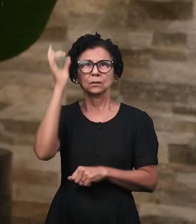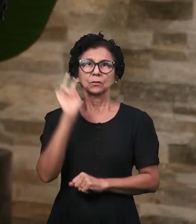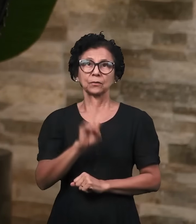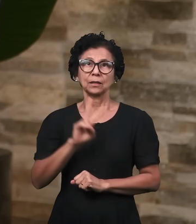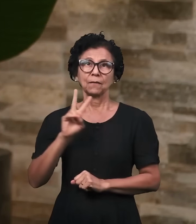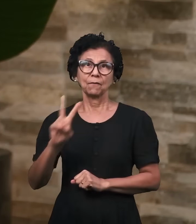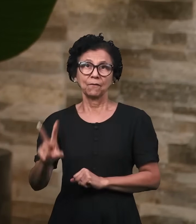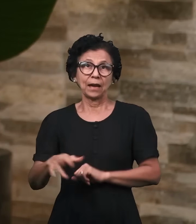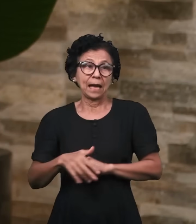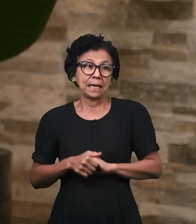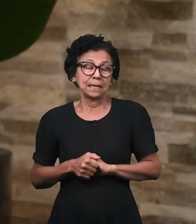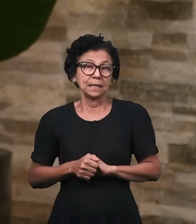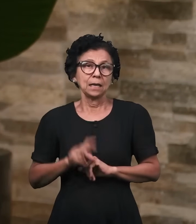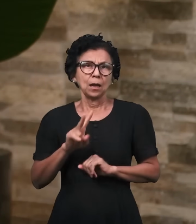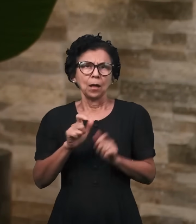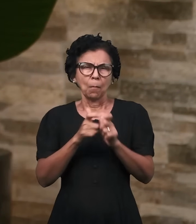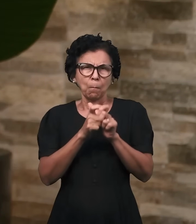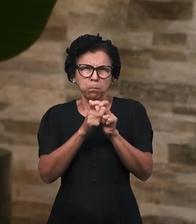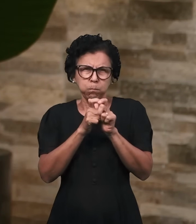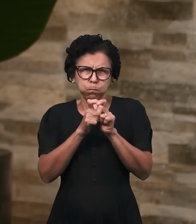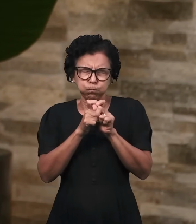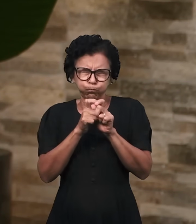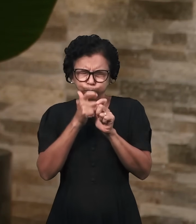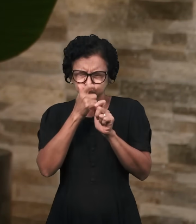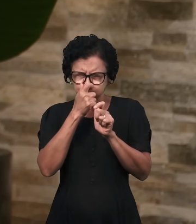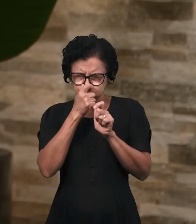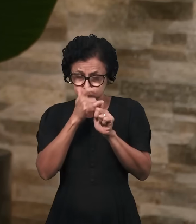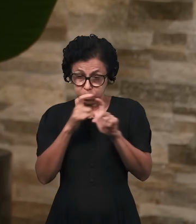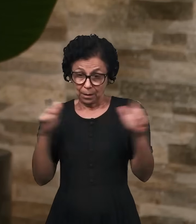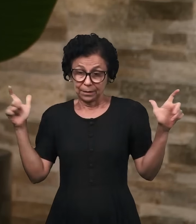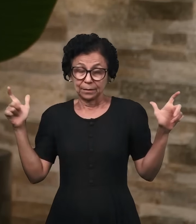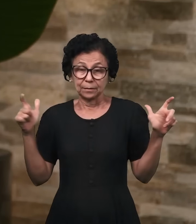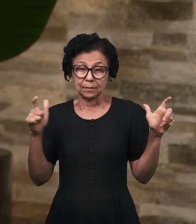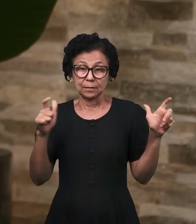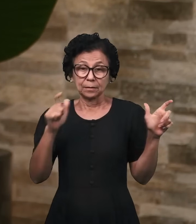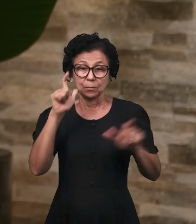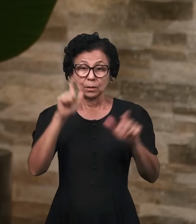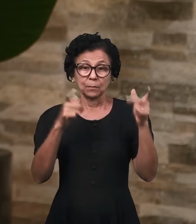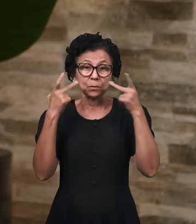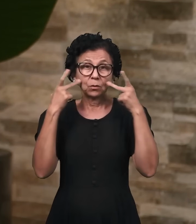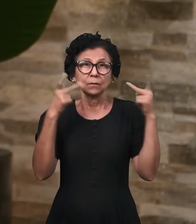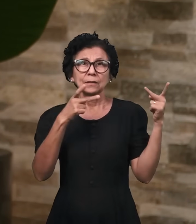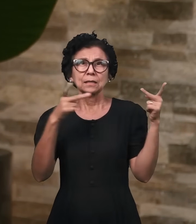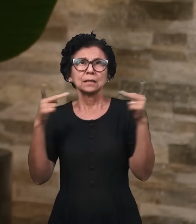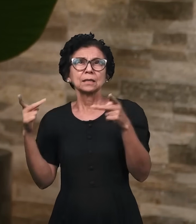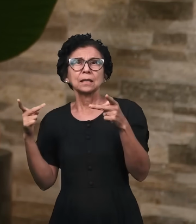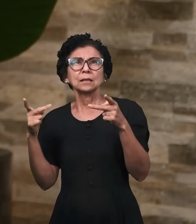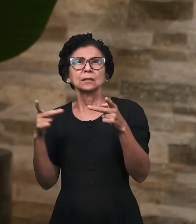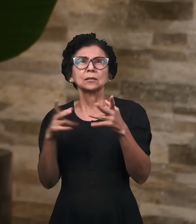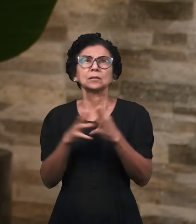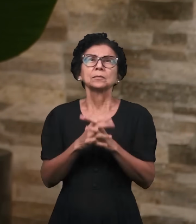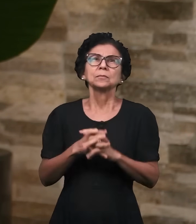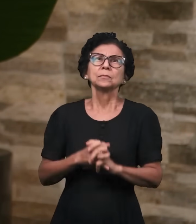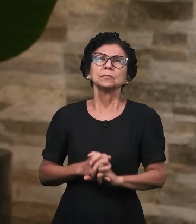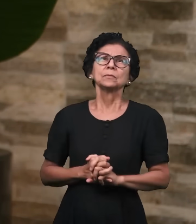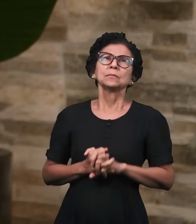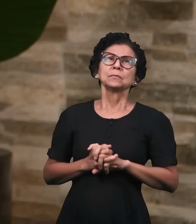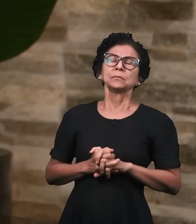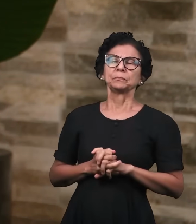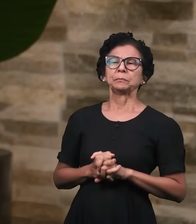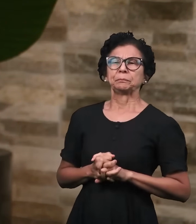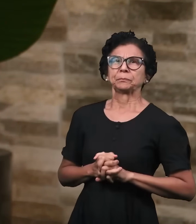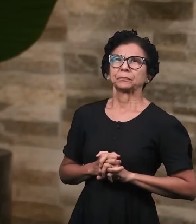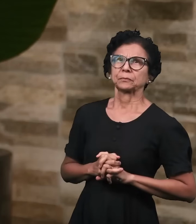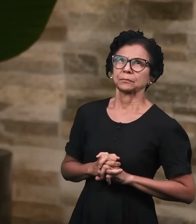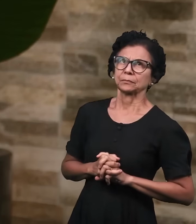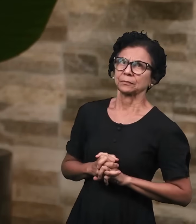fica extremamente concorrido, muitos visitantes. Uma oração por parte das nossas crianças. O meu filho se levantou, meu filho não é de